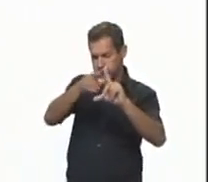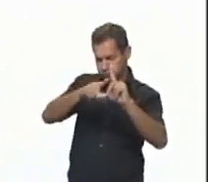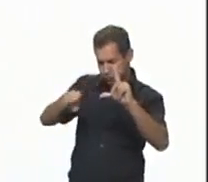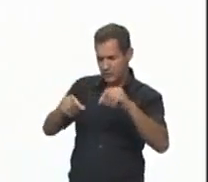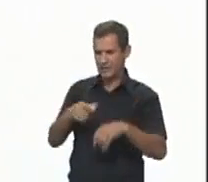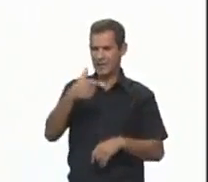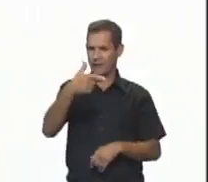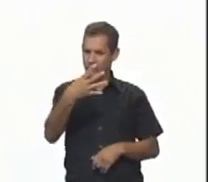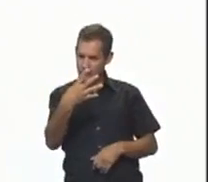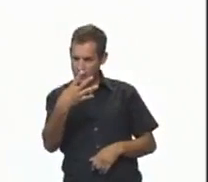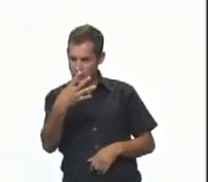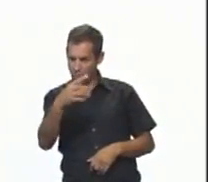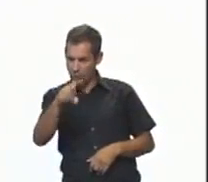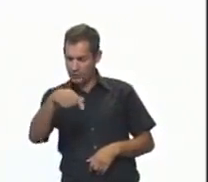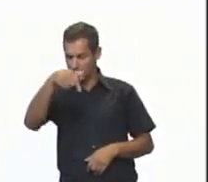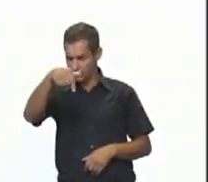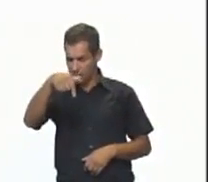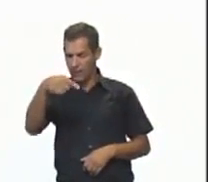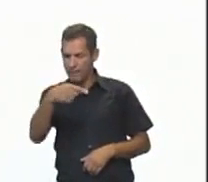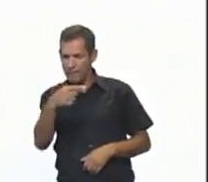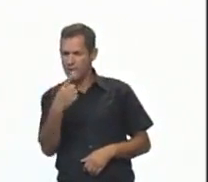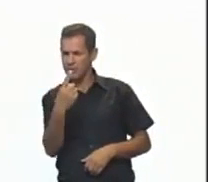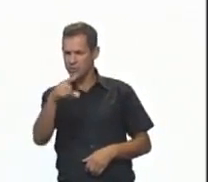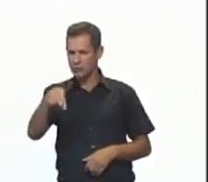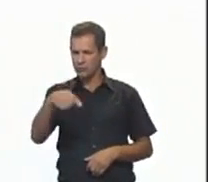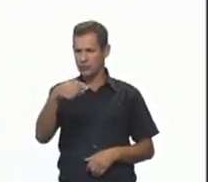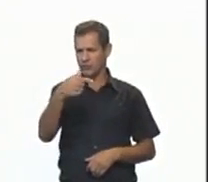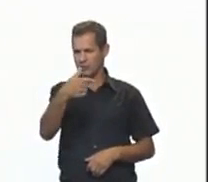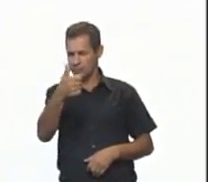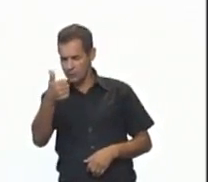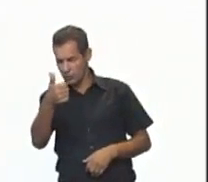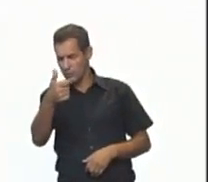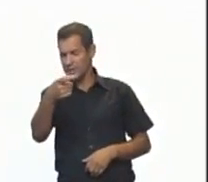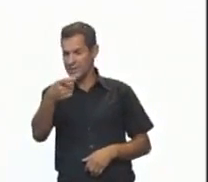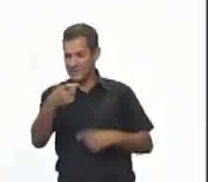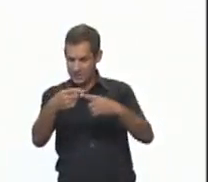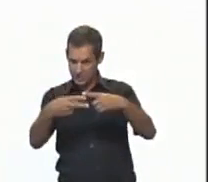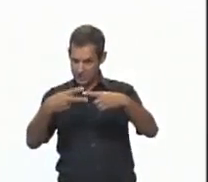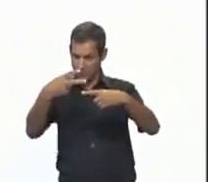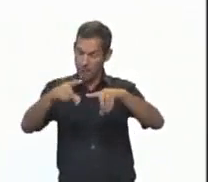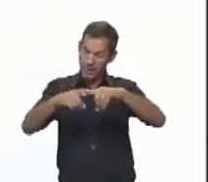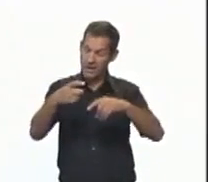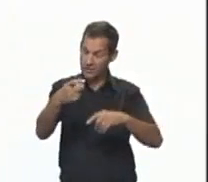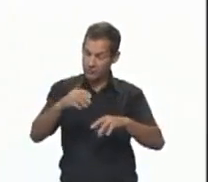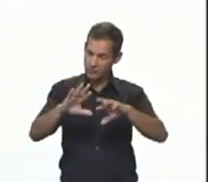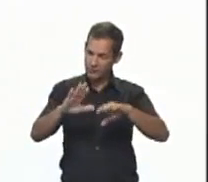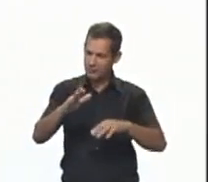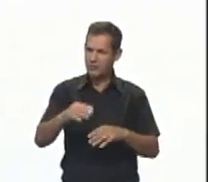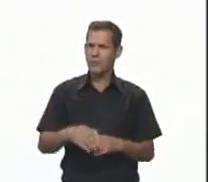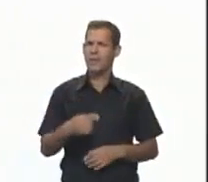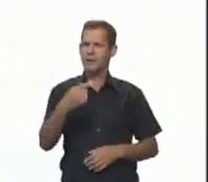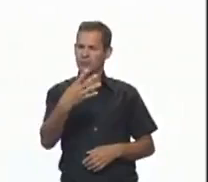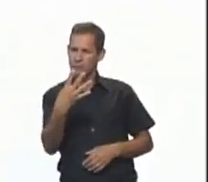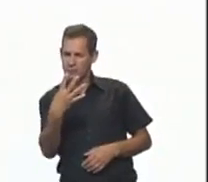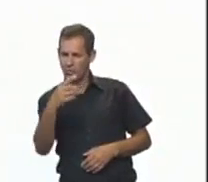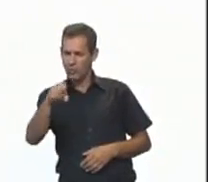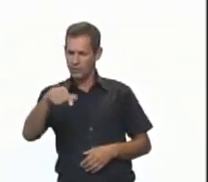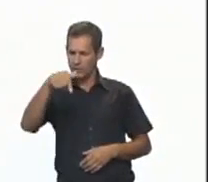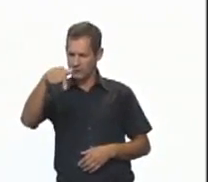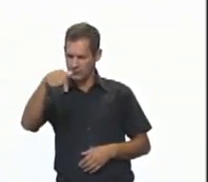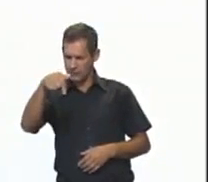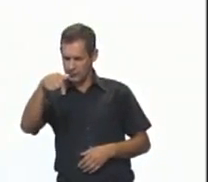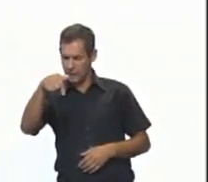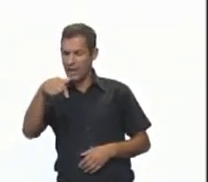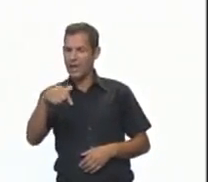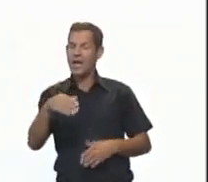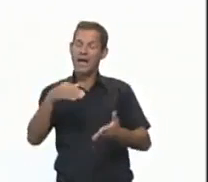é 24,7 menos 1,12x ao quadrado, com o x variando de menos 4,7